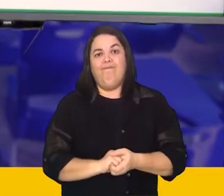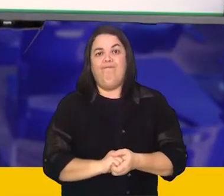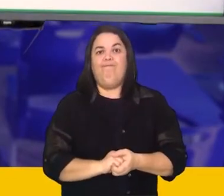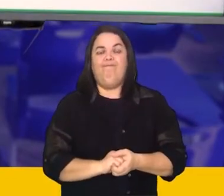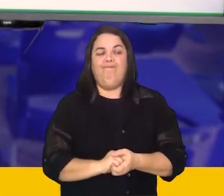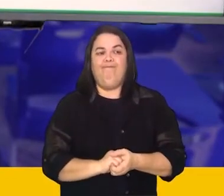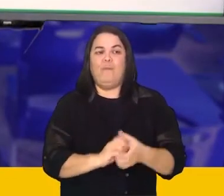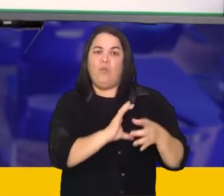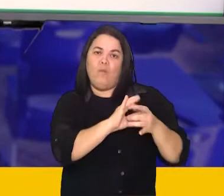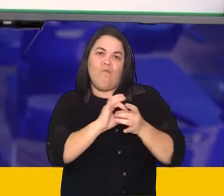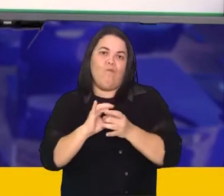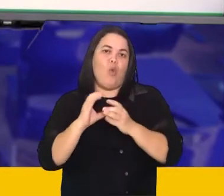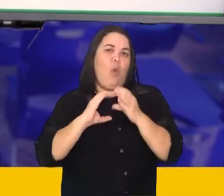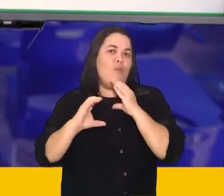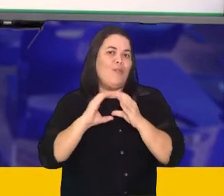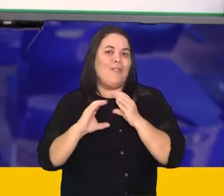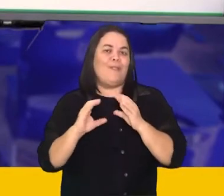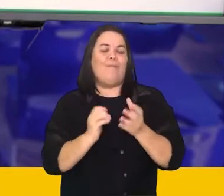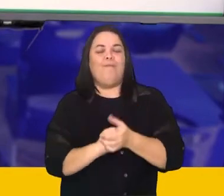Ok?